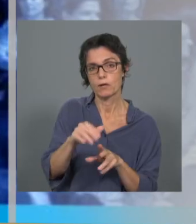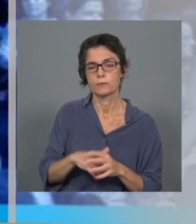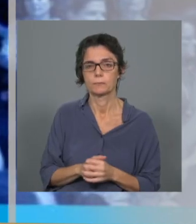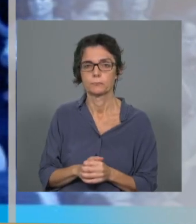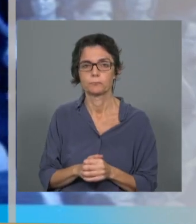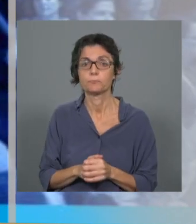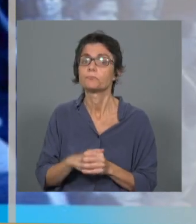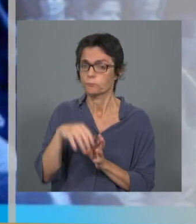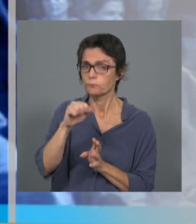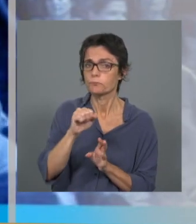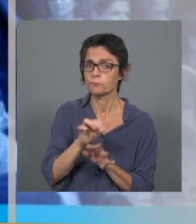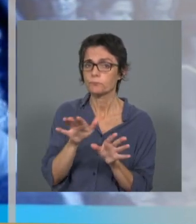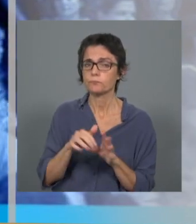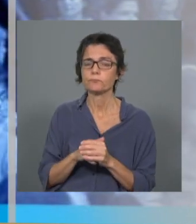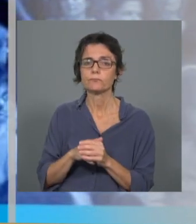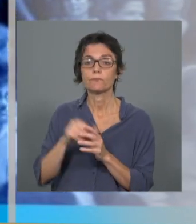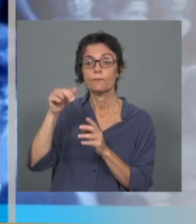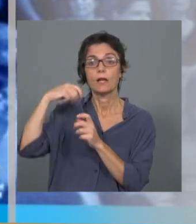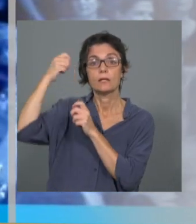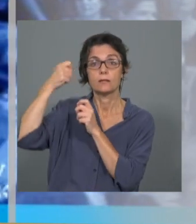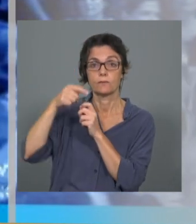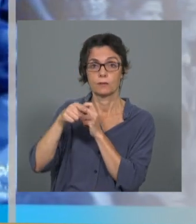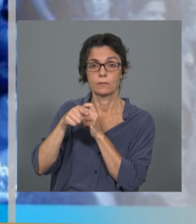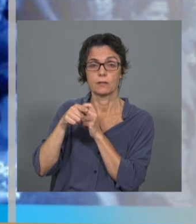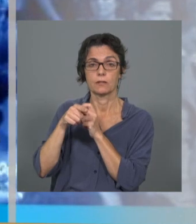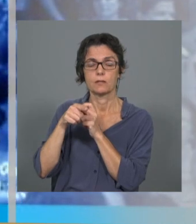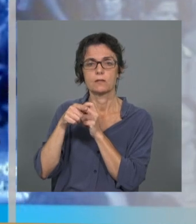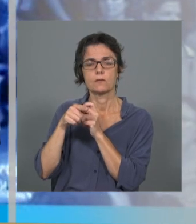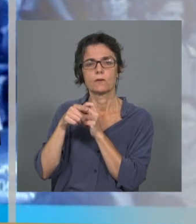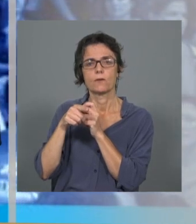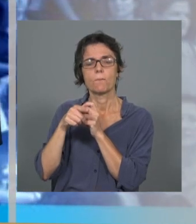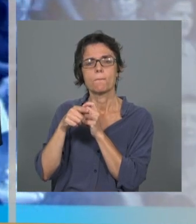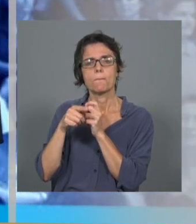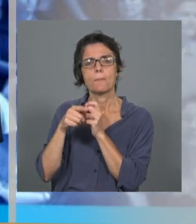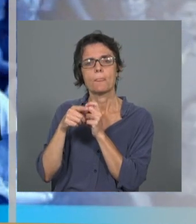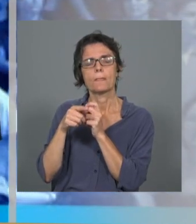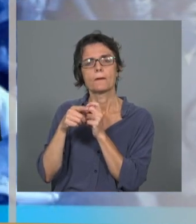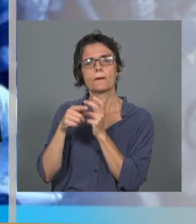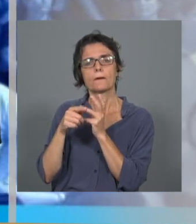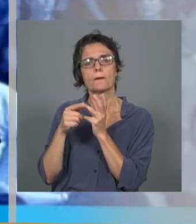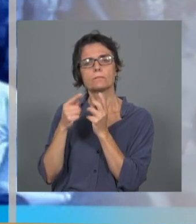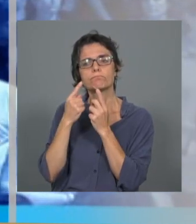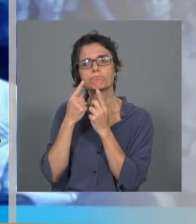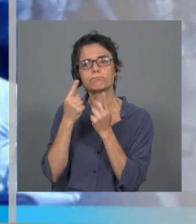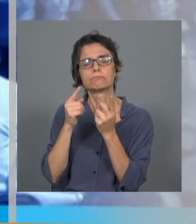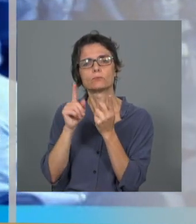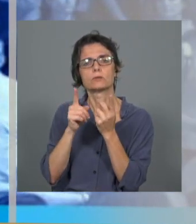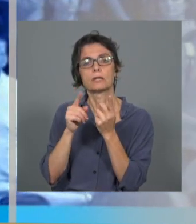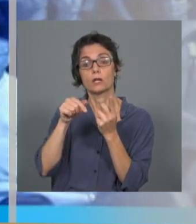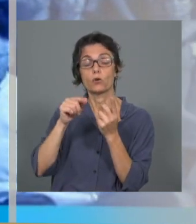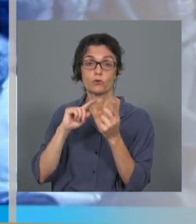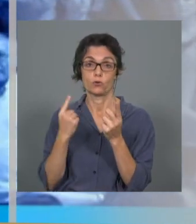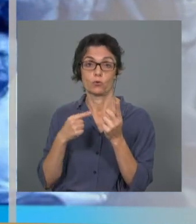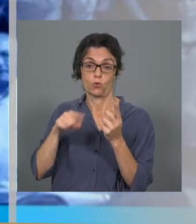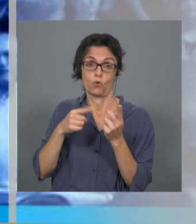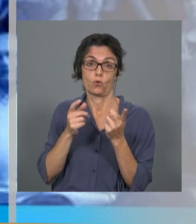por exemplo, uma das coisas que o filme nos evidencia é que ainda hoje se mantêm as promessas à volta da capelinha